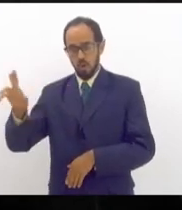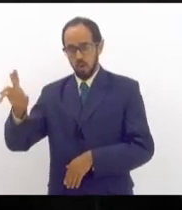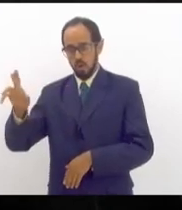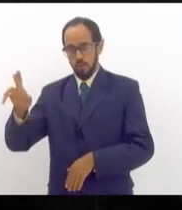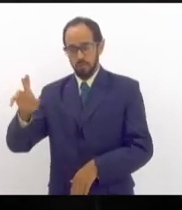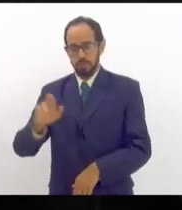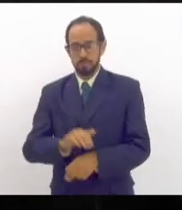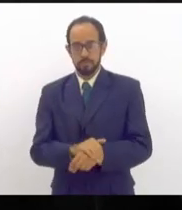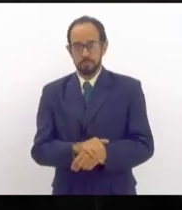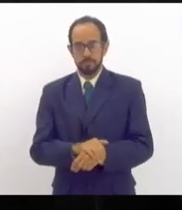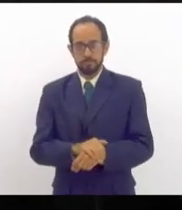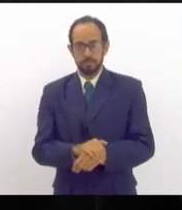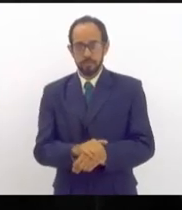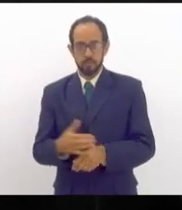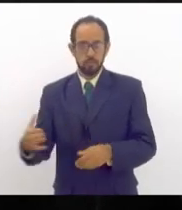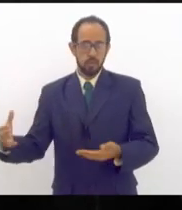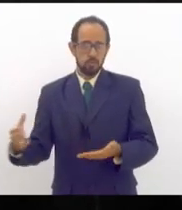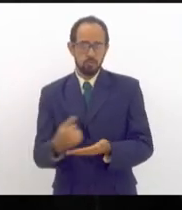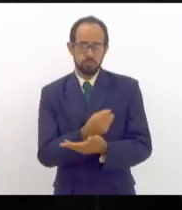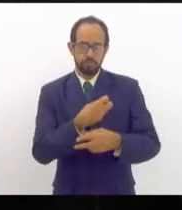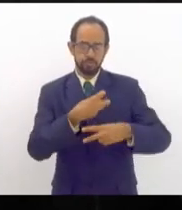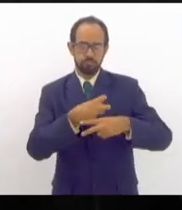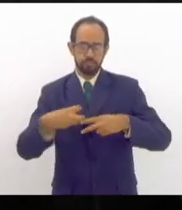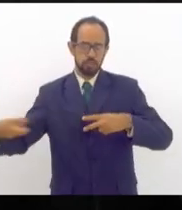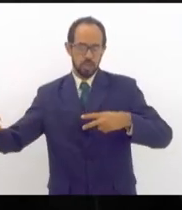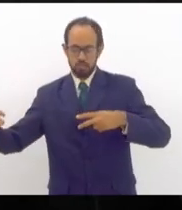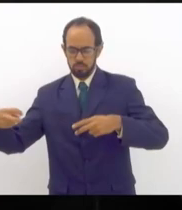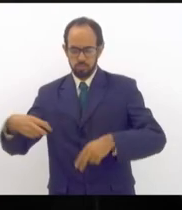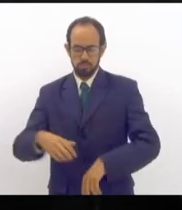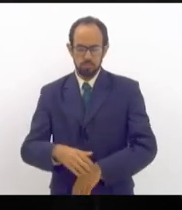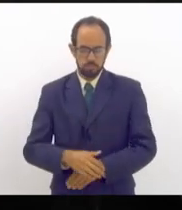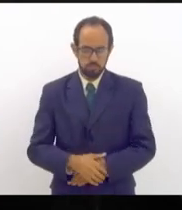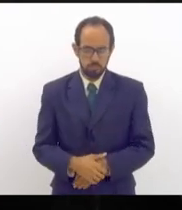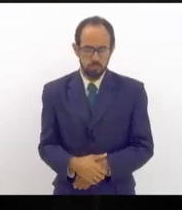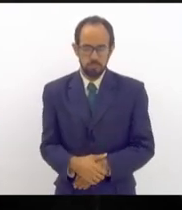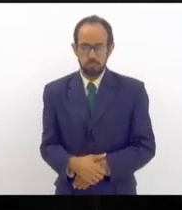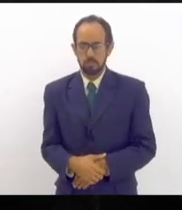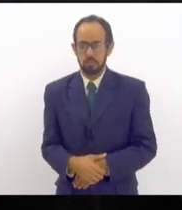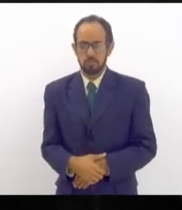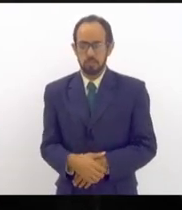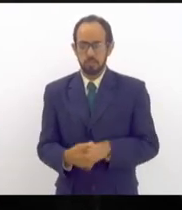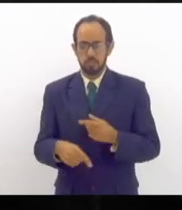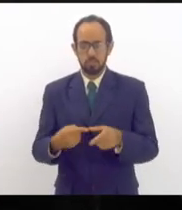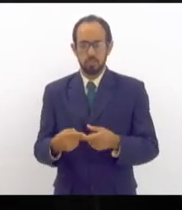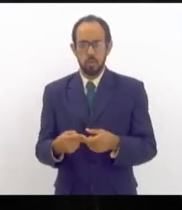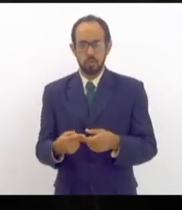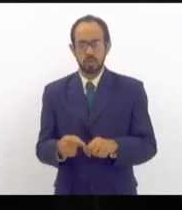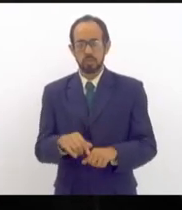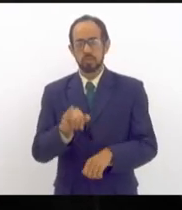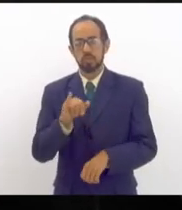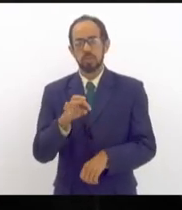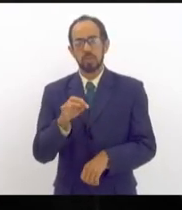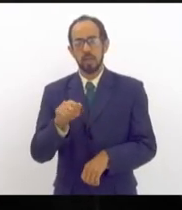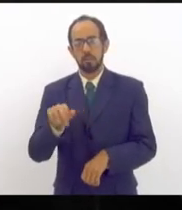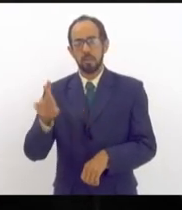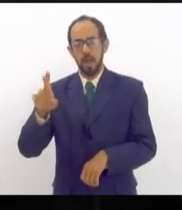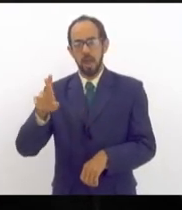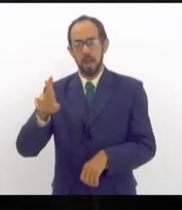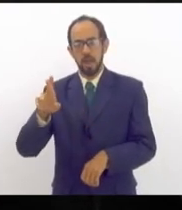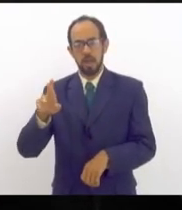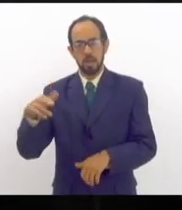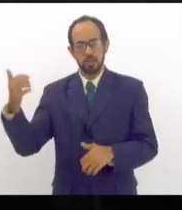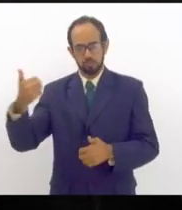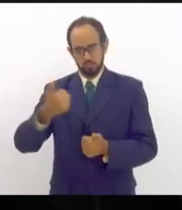e foi cassado fui pichado e assumiu o Itamar Franco